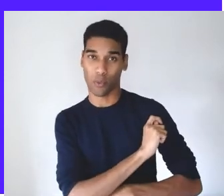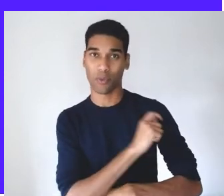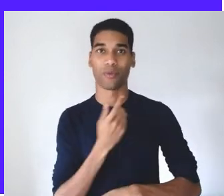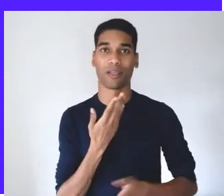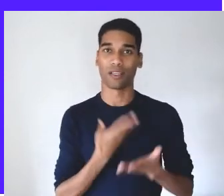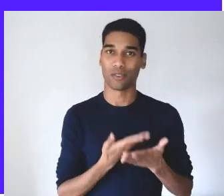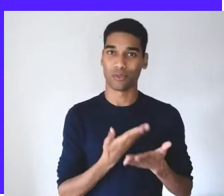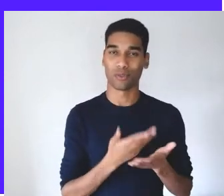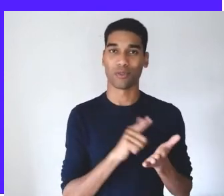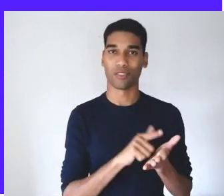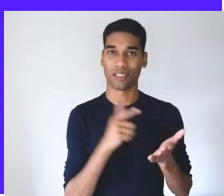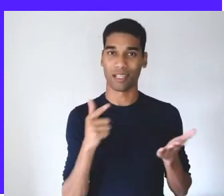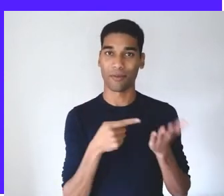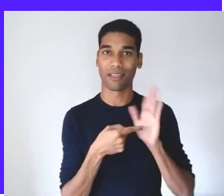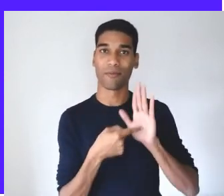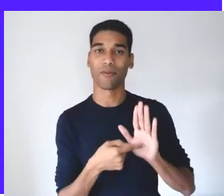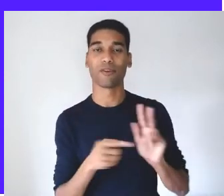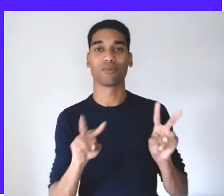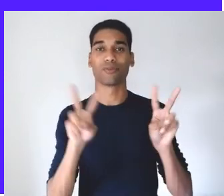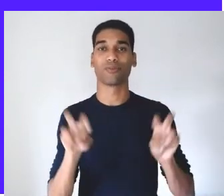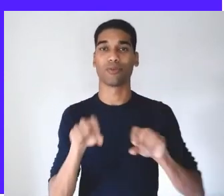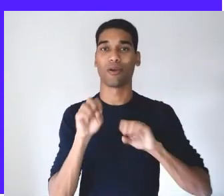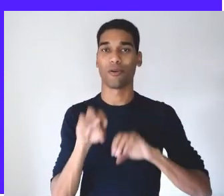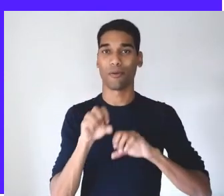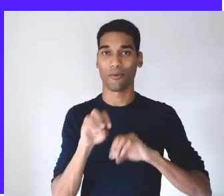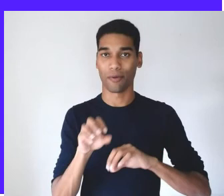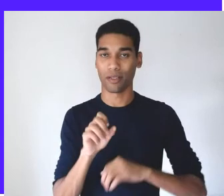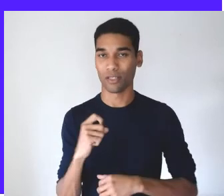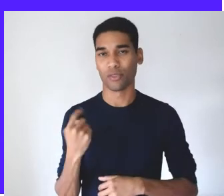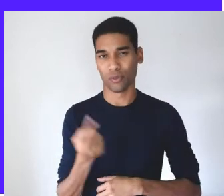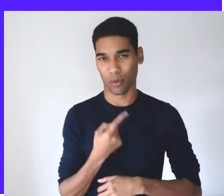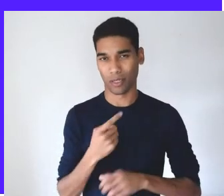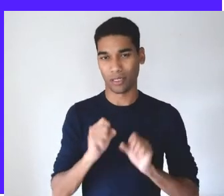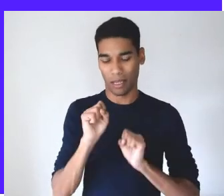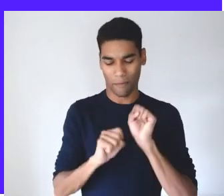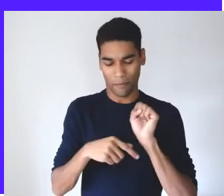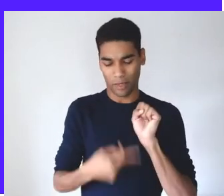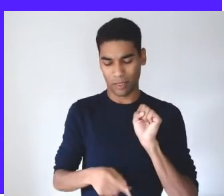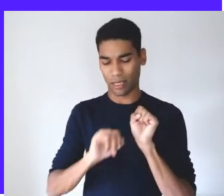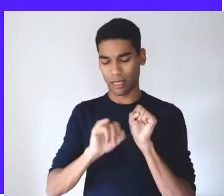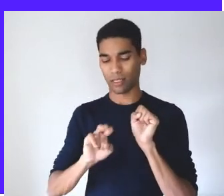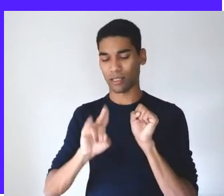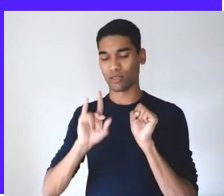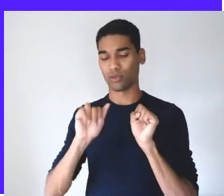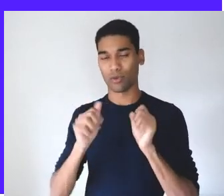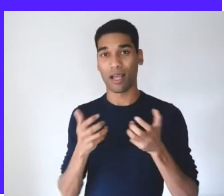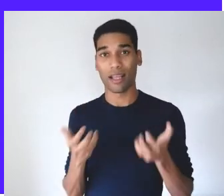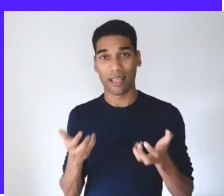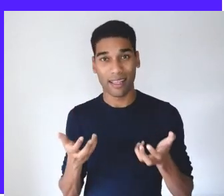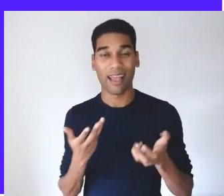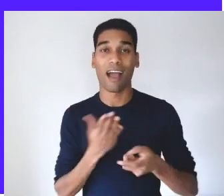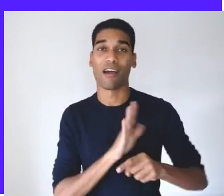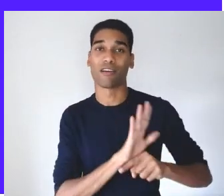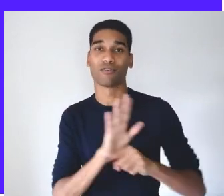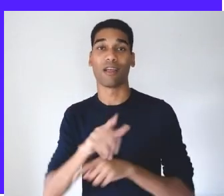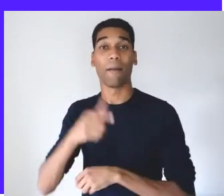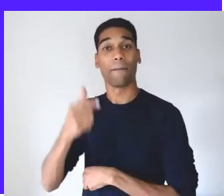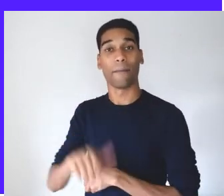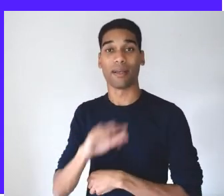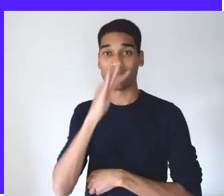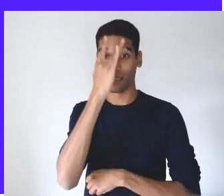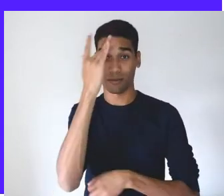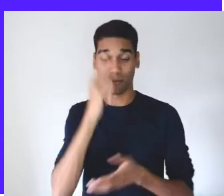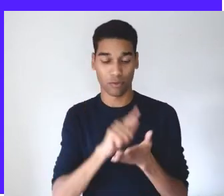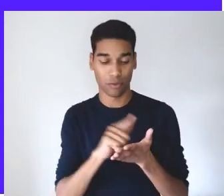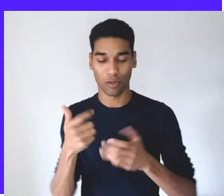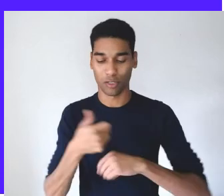gente está querendo fazer nossa pequena parte aí para ajudar mais ainda os jornalistas. É muito legal, hein? Muito bom.